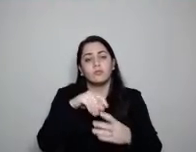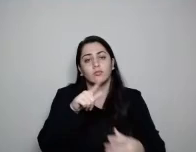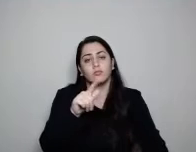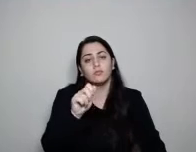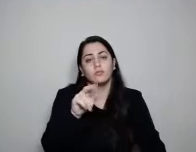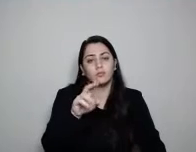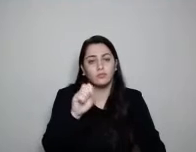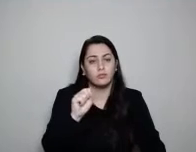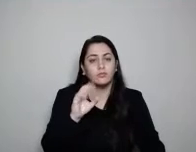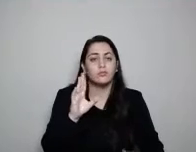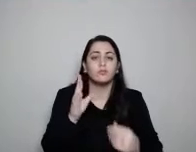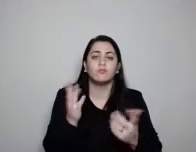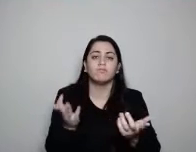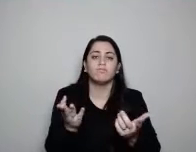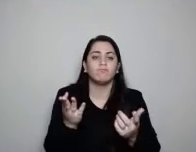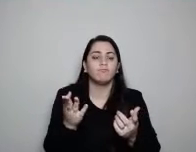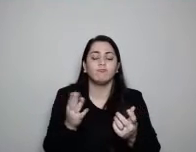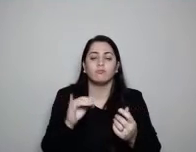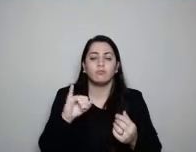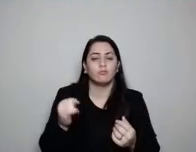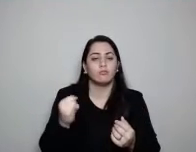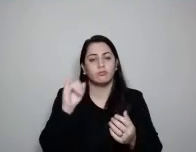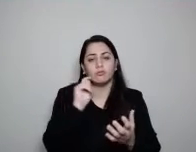são integralmente pagos, né?